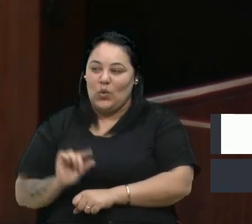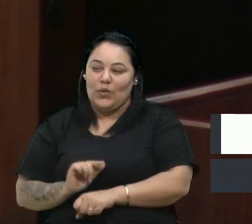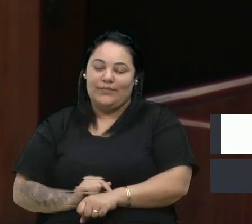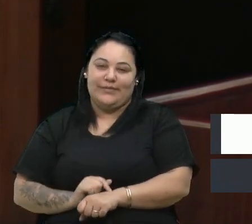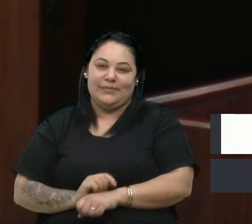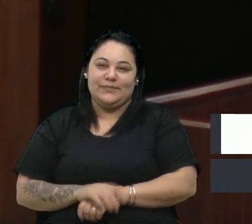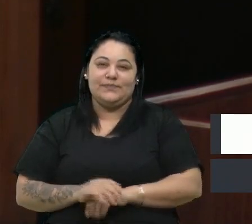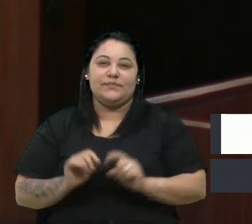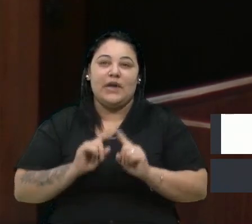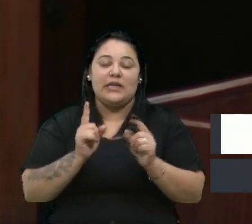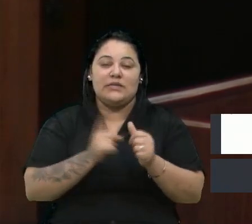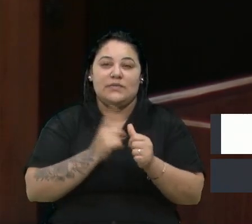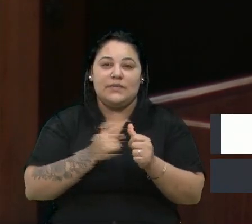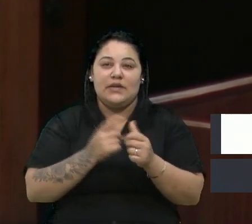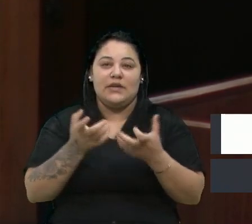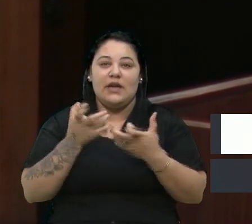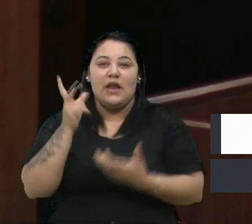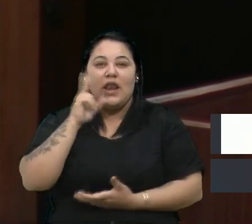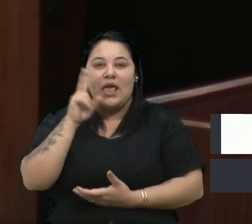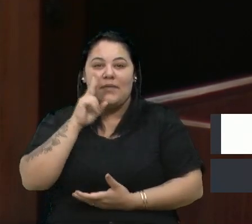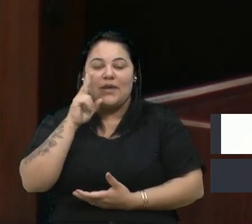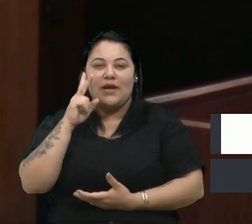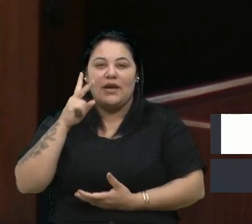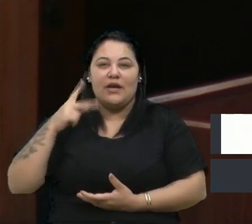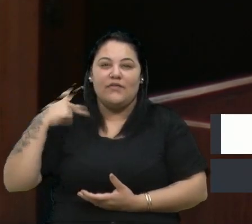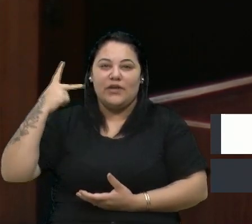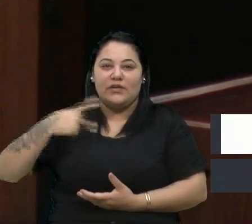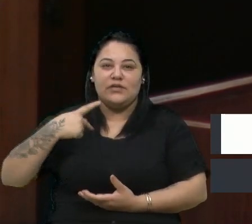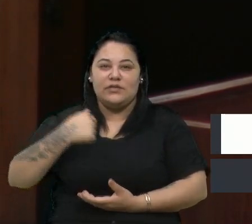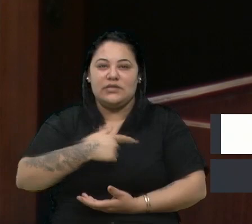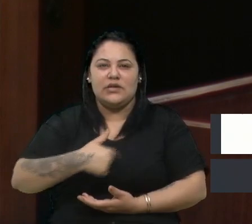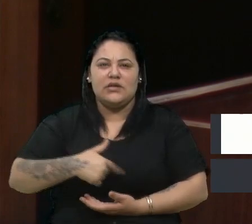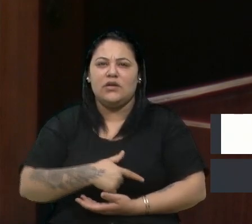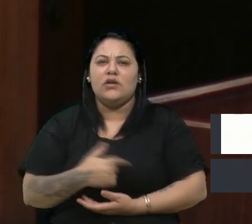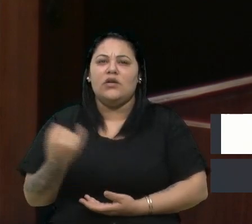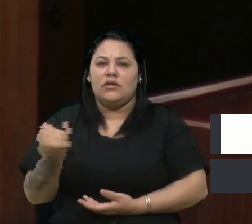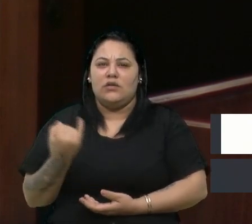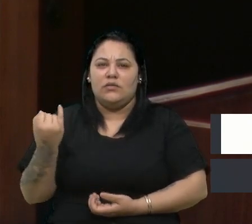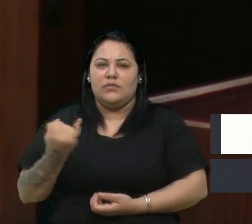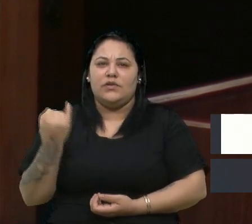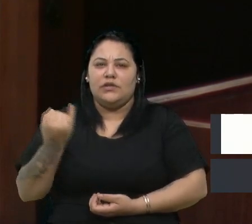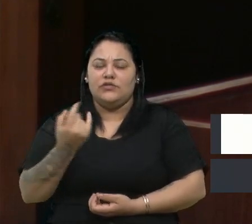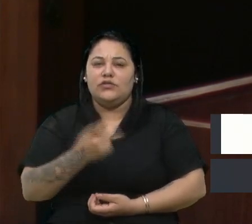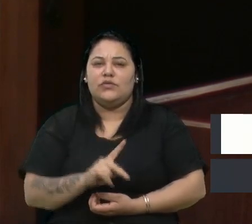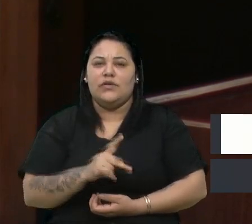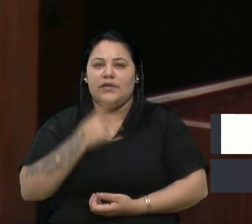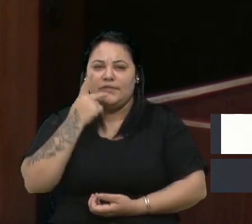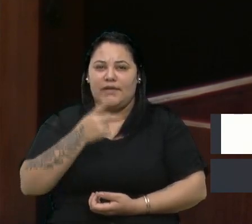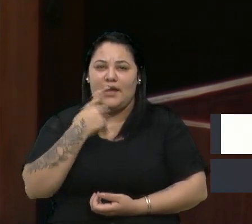primeiro eu quero lembrar o vereador Zanquim, importante a sua fala aqui a respeito da Argentina,